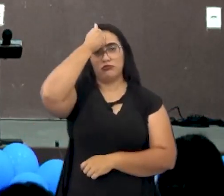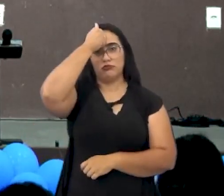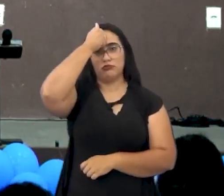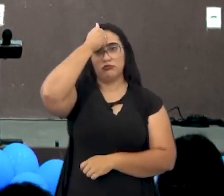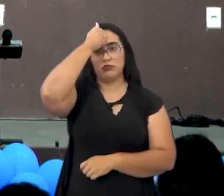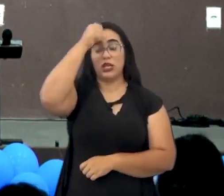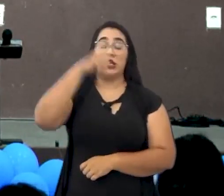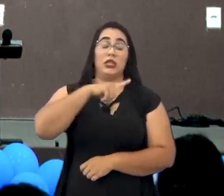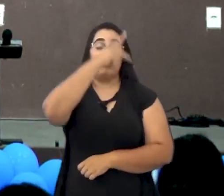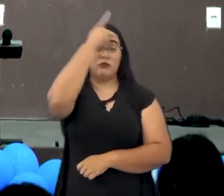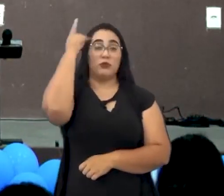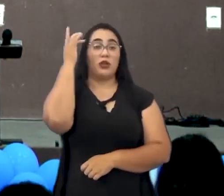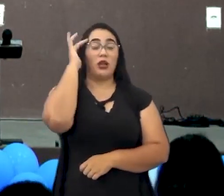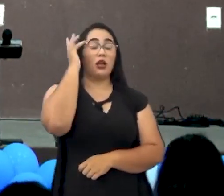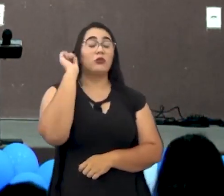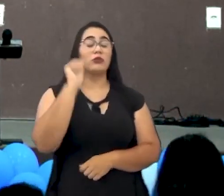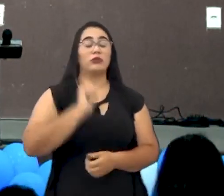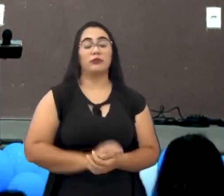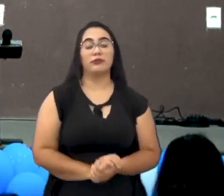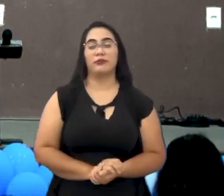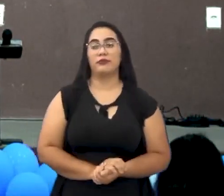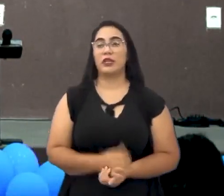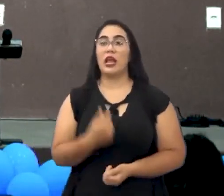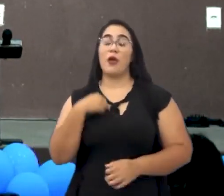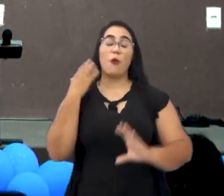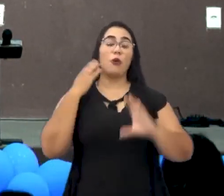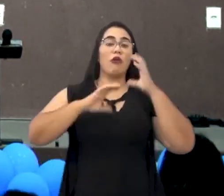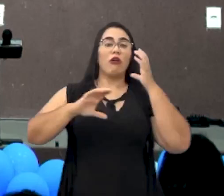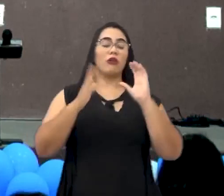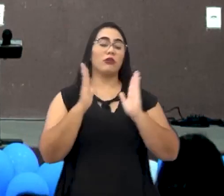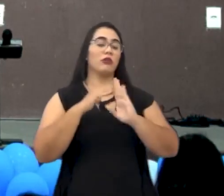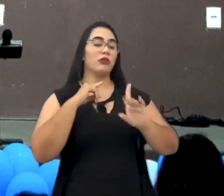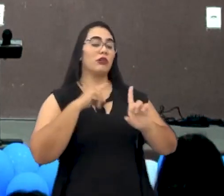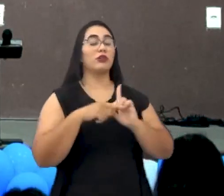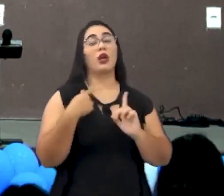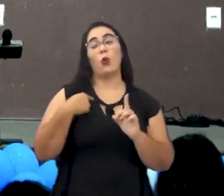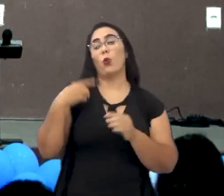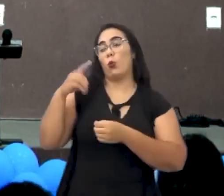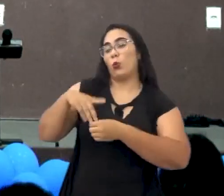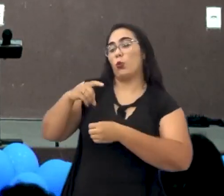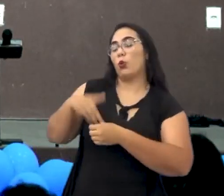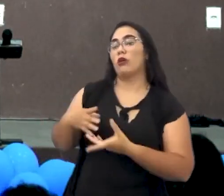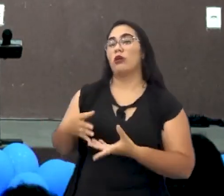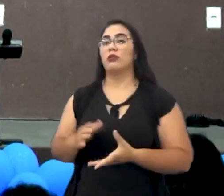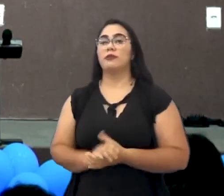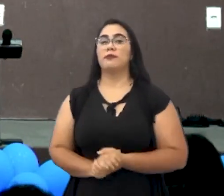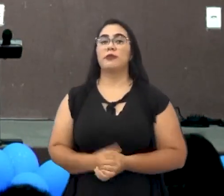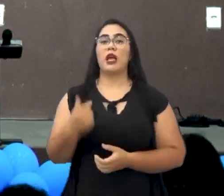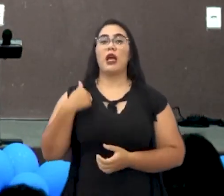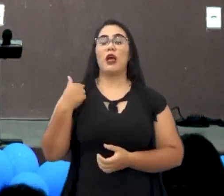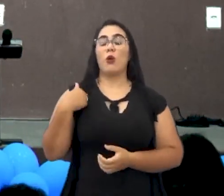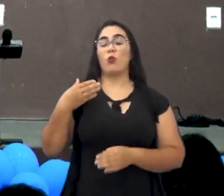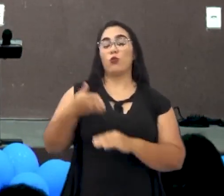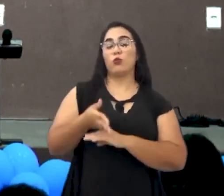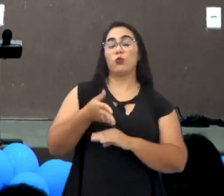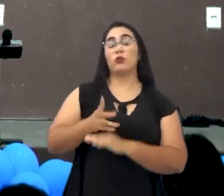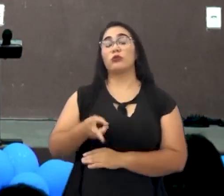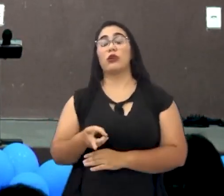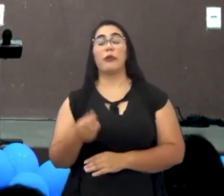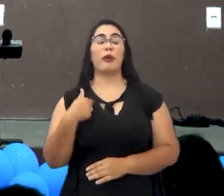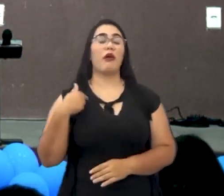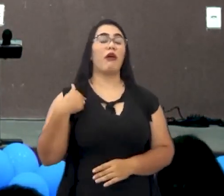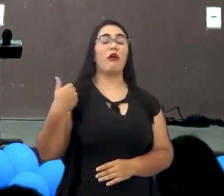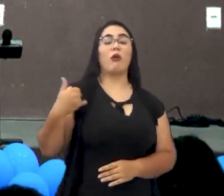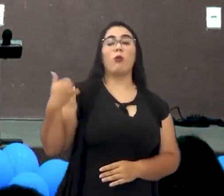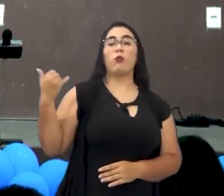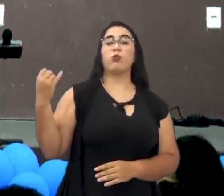Tem pessoas que acham assim: eu canto na igreja, eu dou o dízimo, eu frequento, eu sou o cara e tal, eu